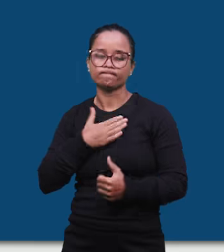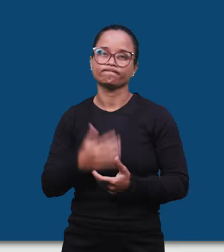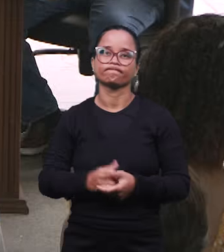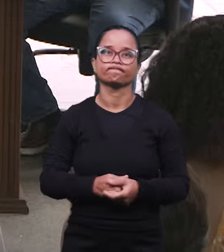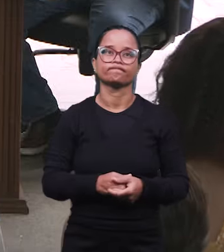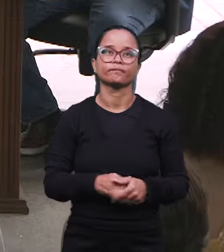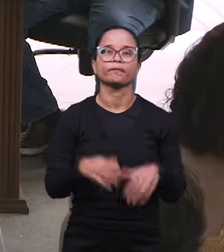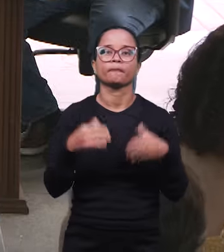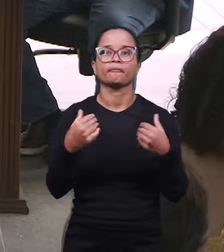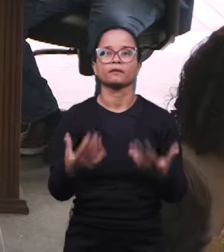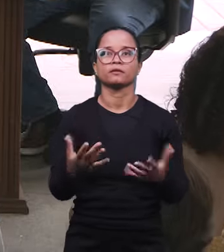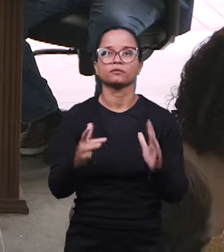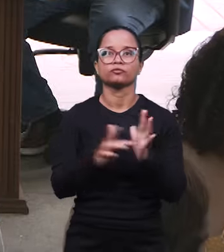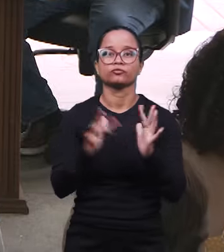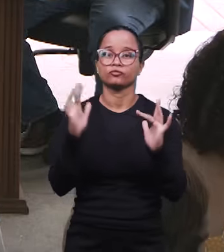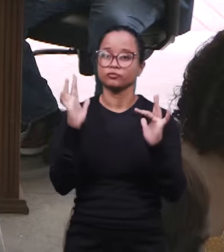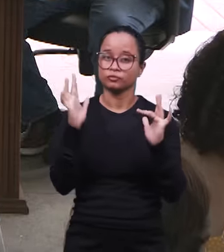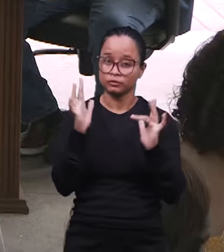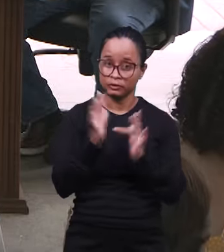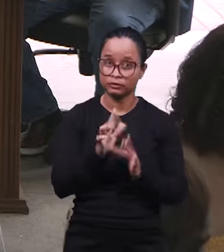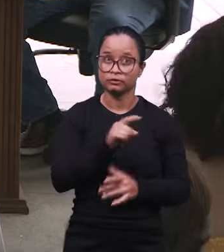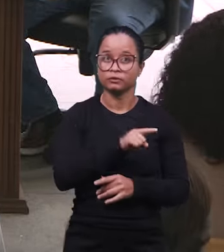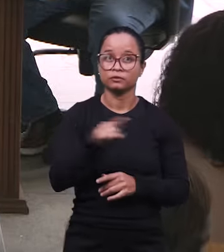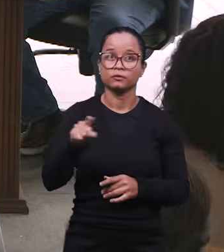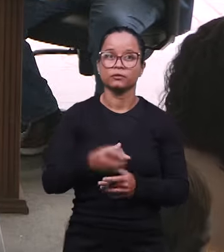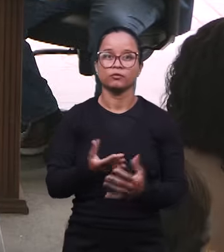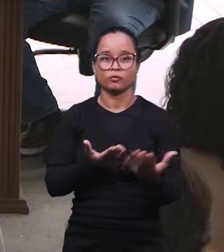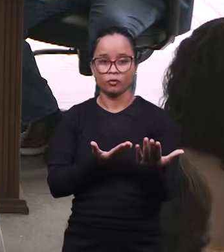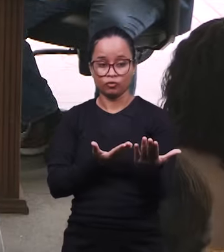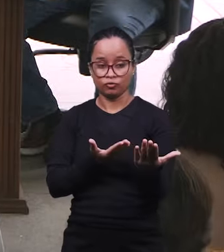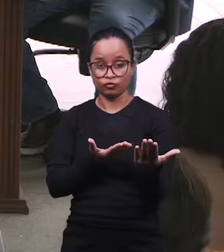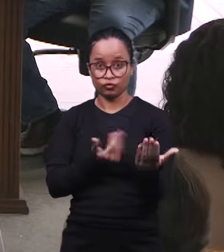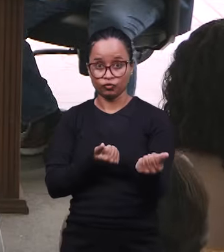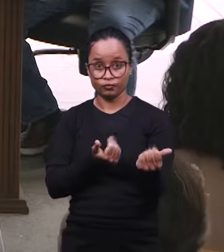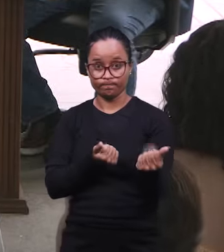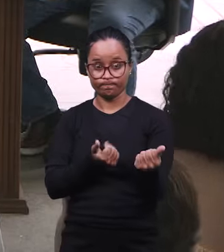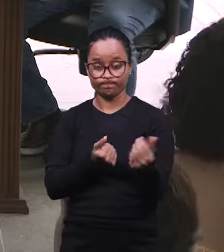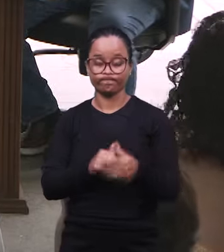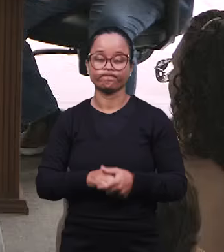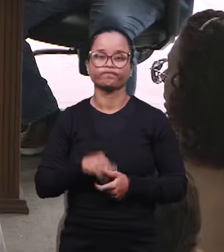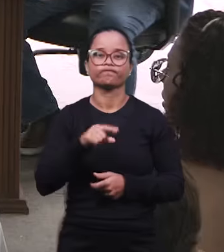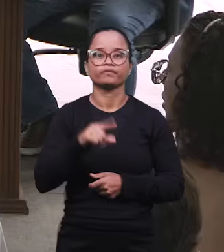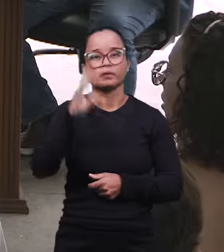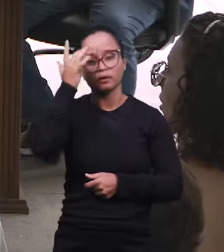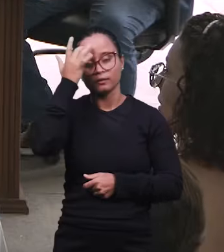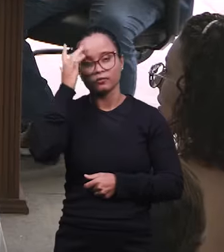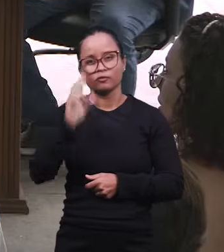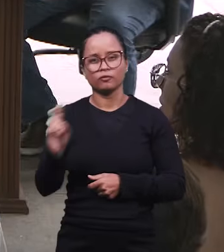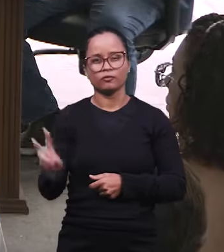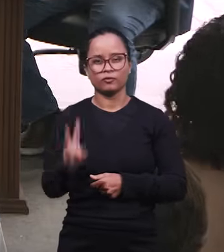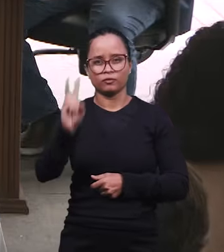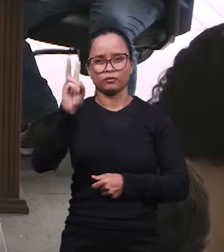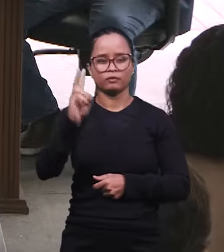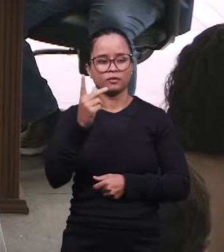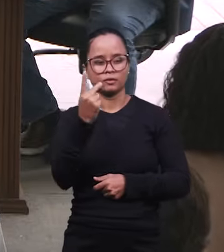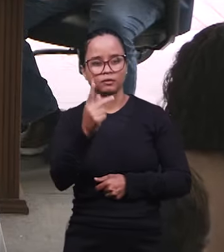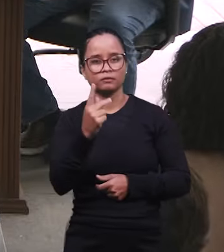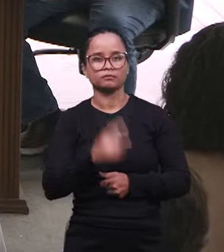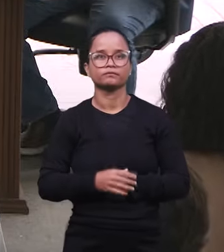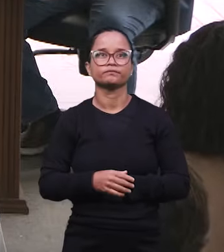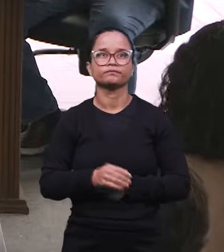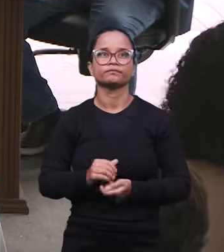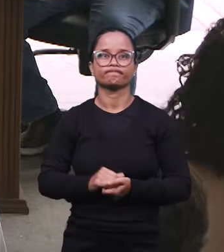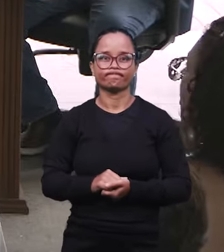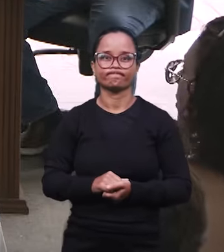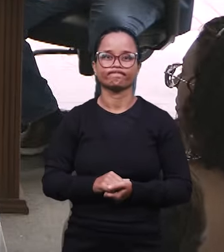Essa palavra de Jesus foi para um jovem, um mancebo, que achava que o seu valor, o valor dele, do mancebo,